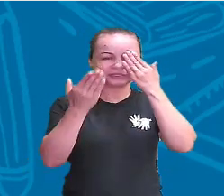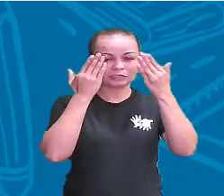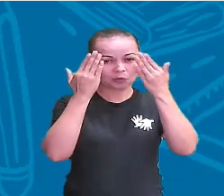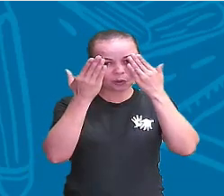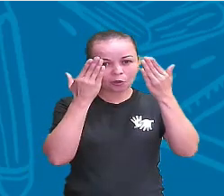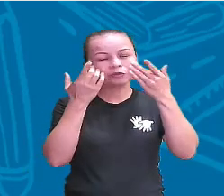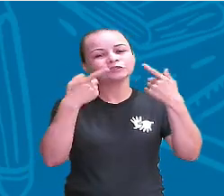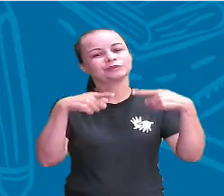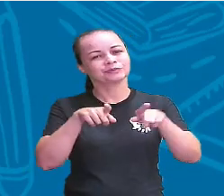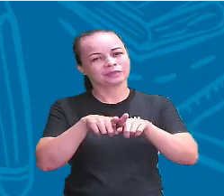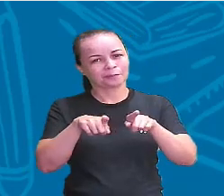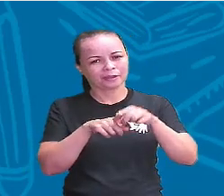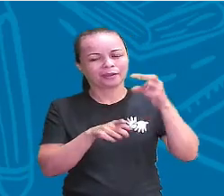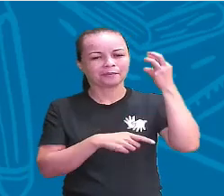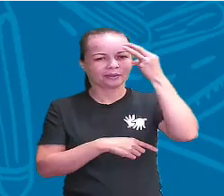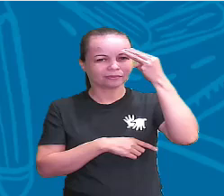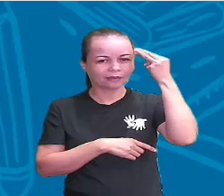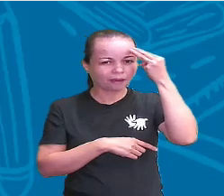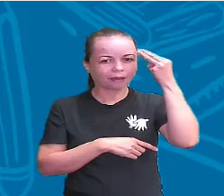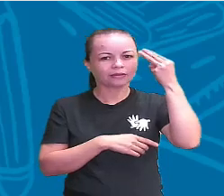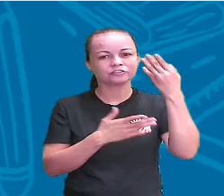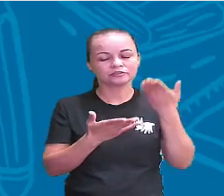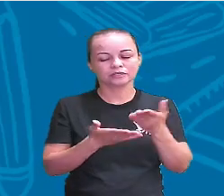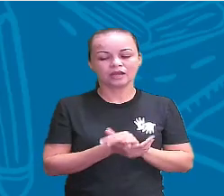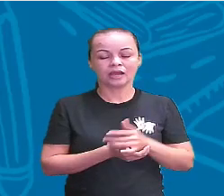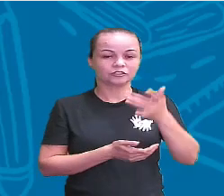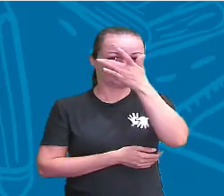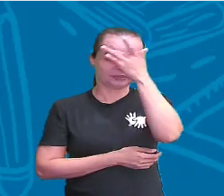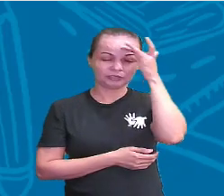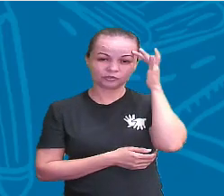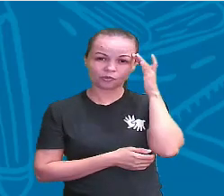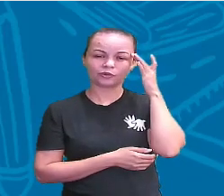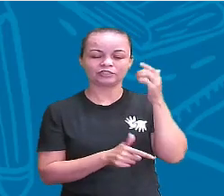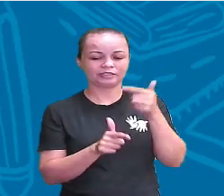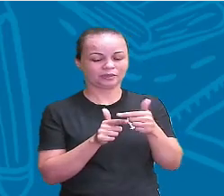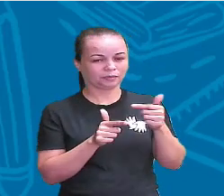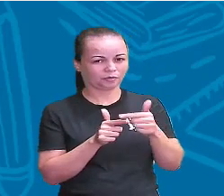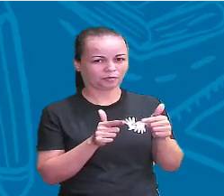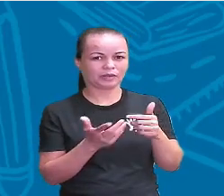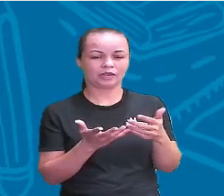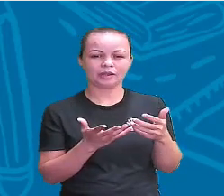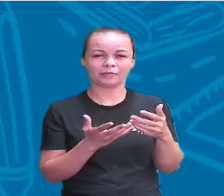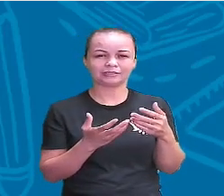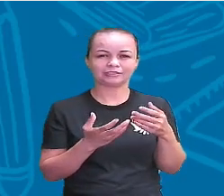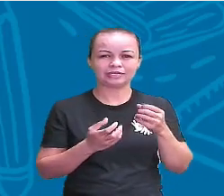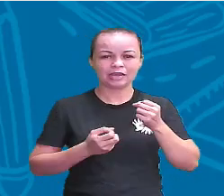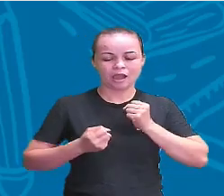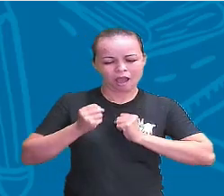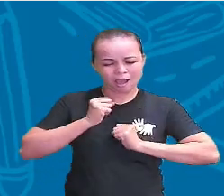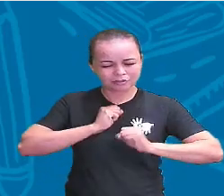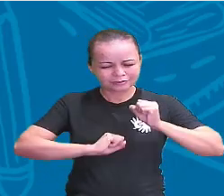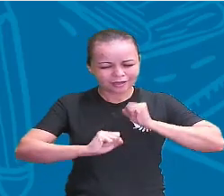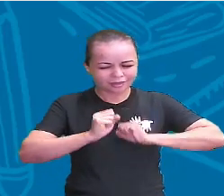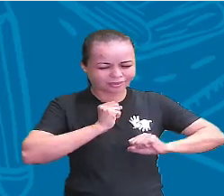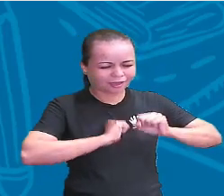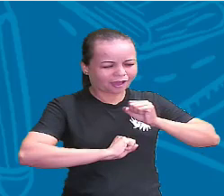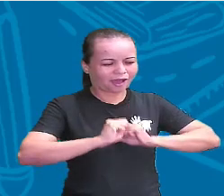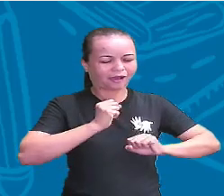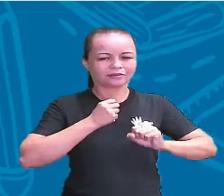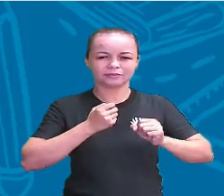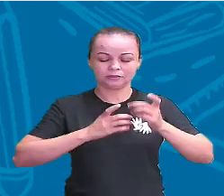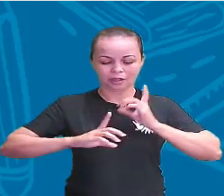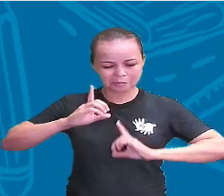fatores psicológicos, né? As pessoas que enfrentam muitas vezes problemas de ansiedade, problemas de